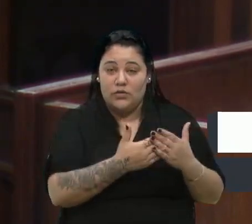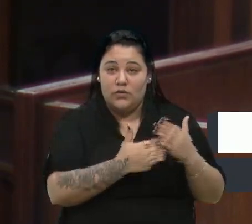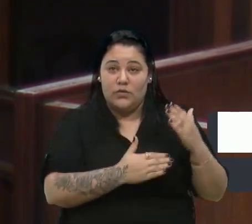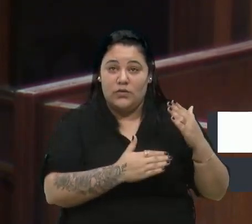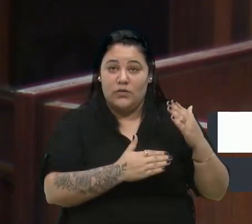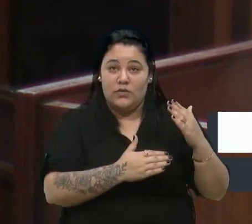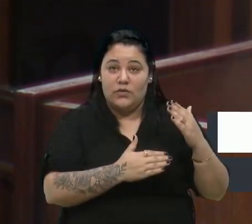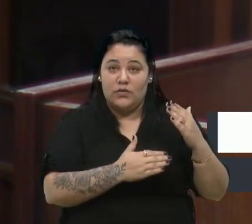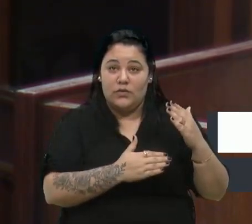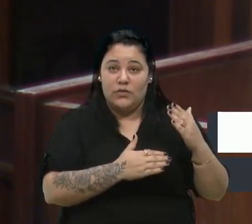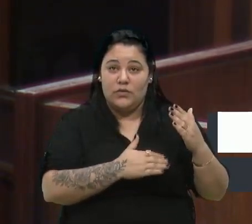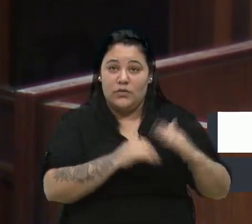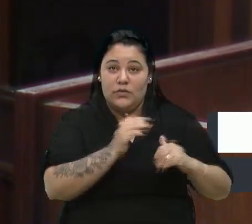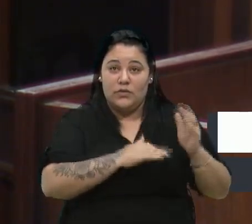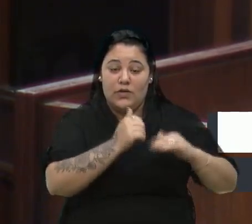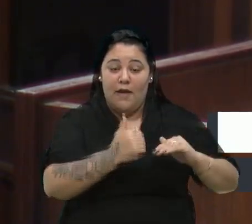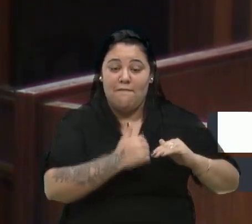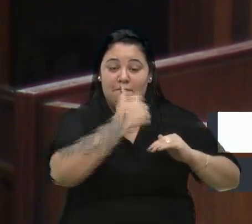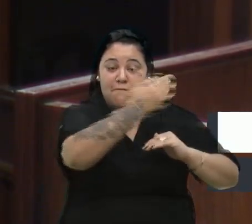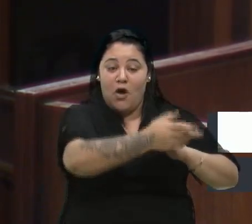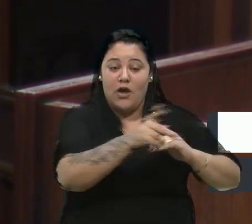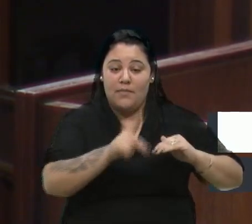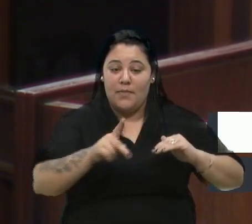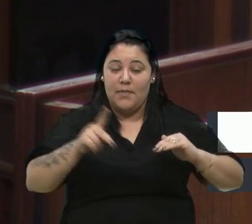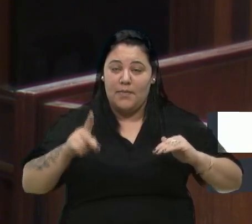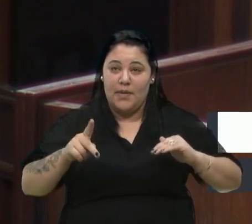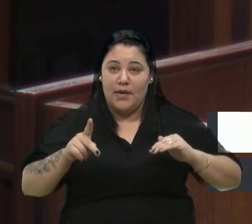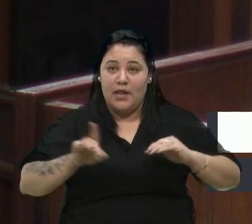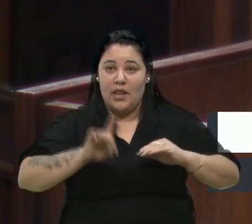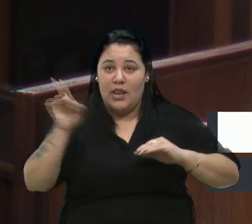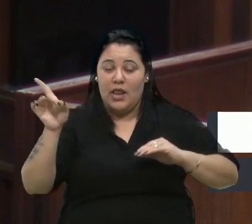PPP. Uma já está sendo construída lá no Chaimar,